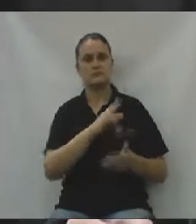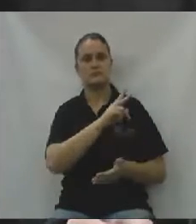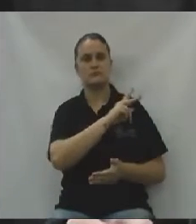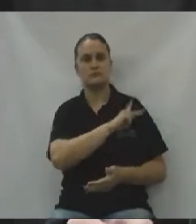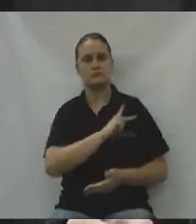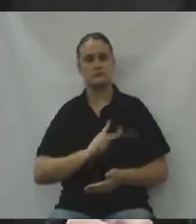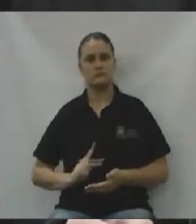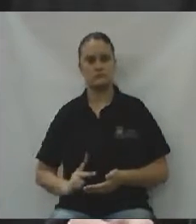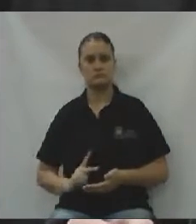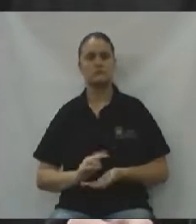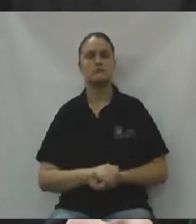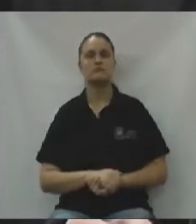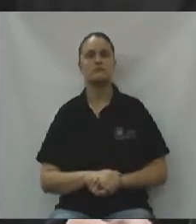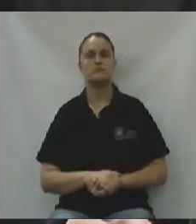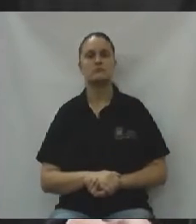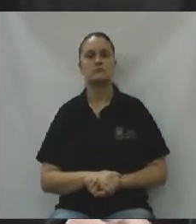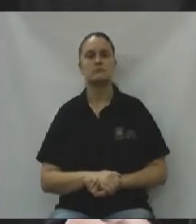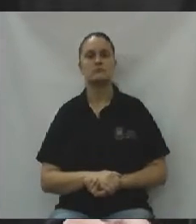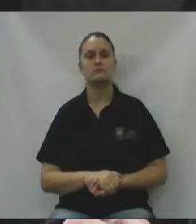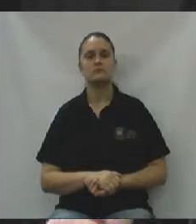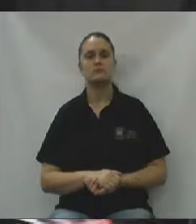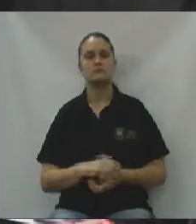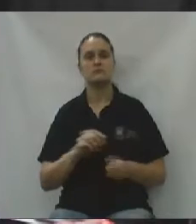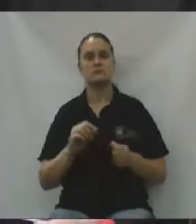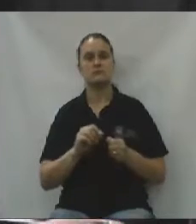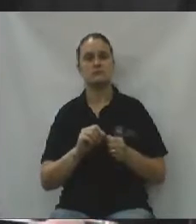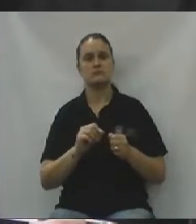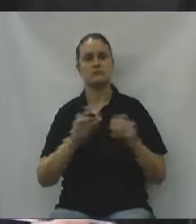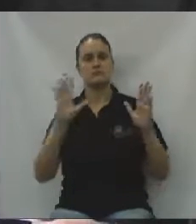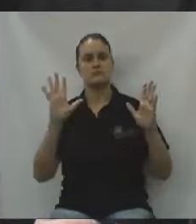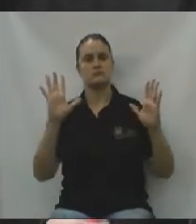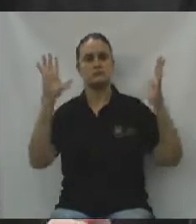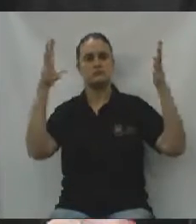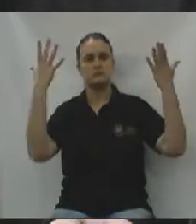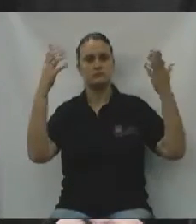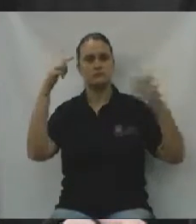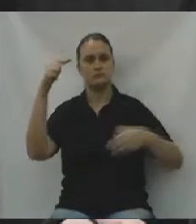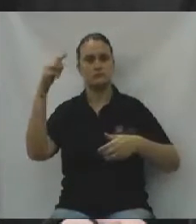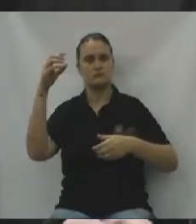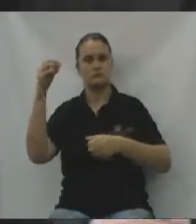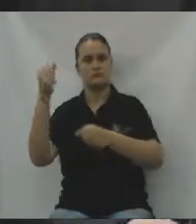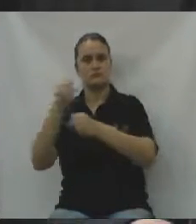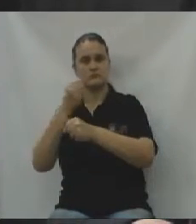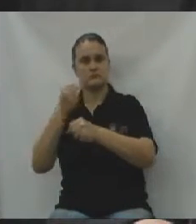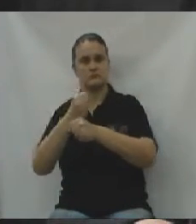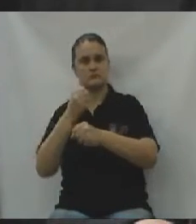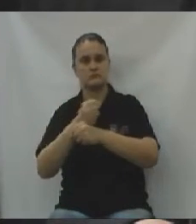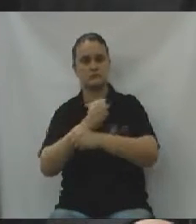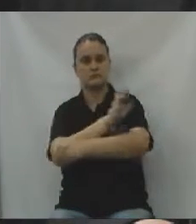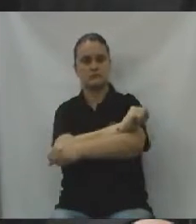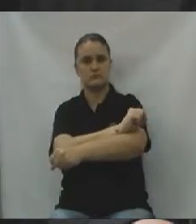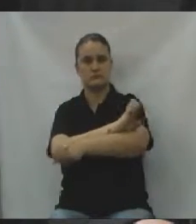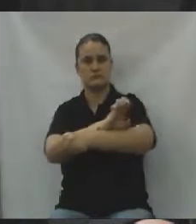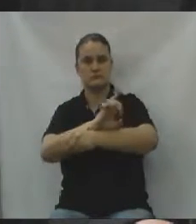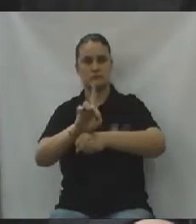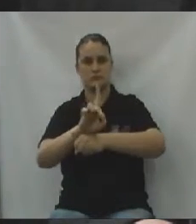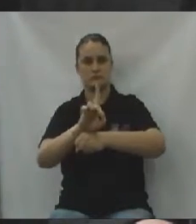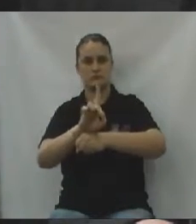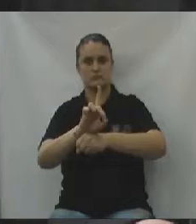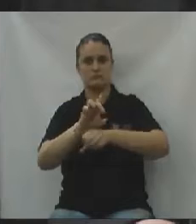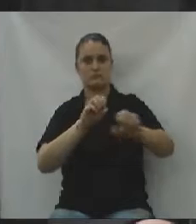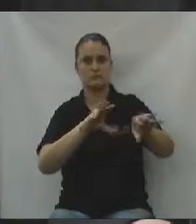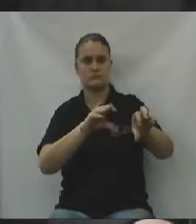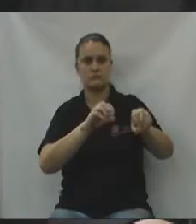presidente, numa solenidade de comemoração dos 70 anos da Secretaria de Estado de Educação,